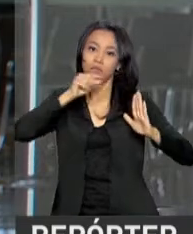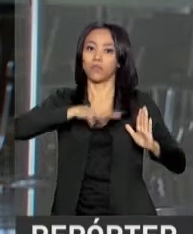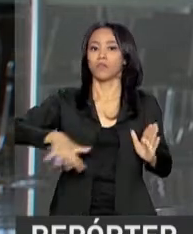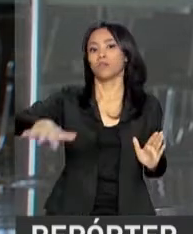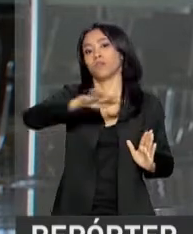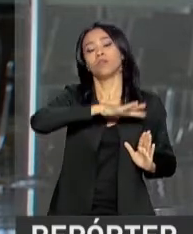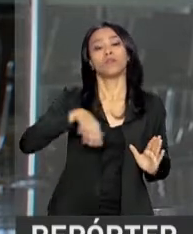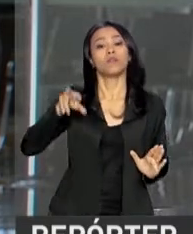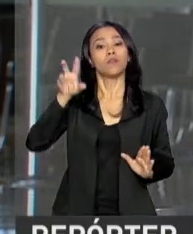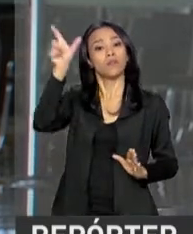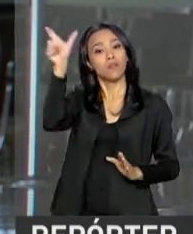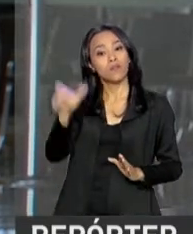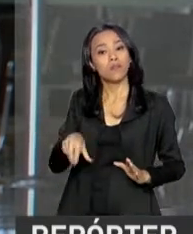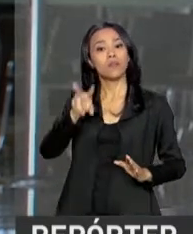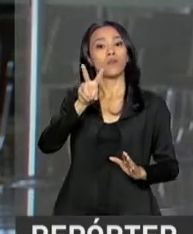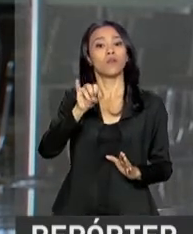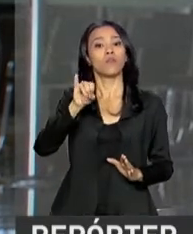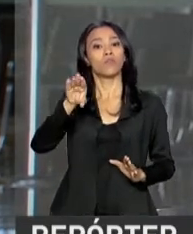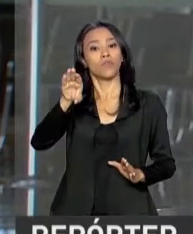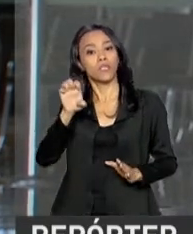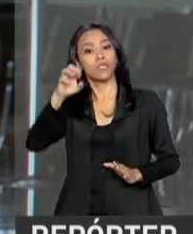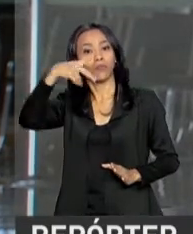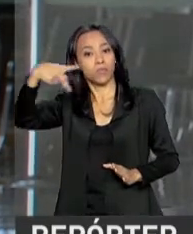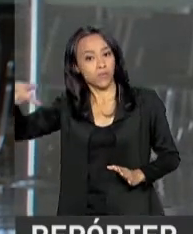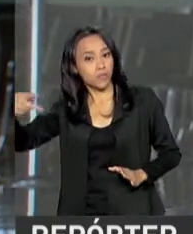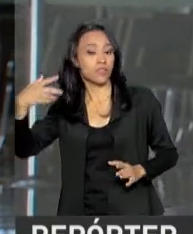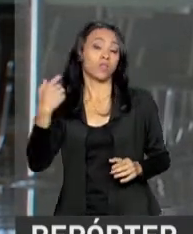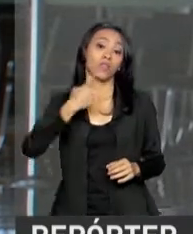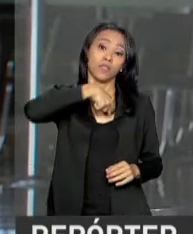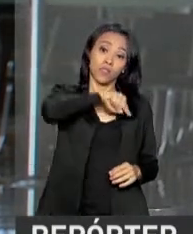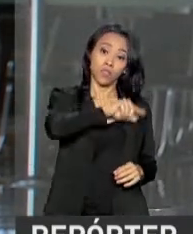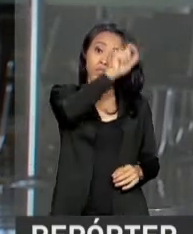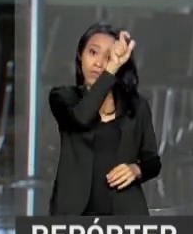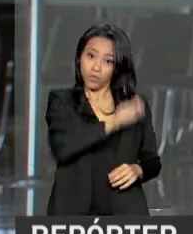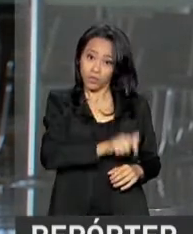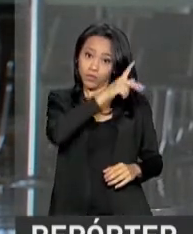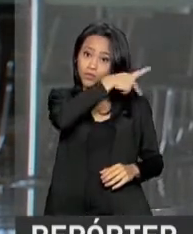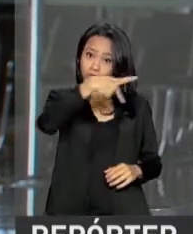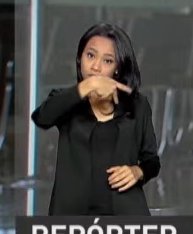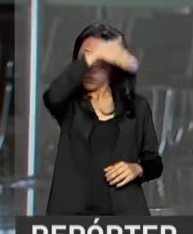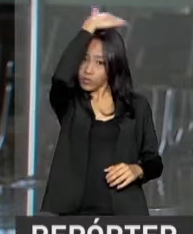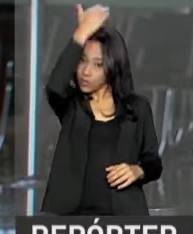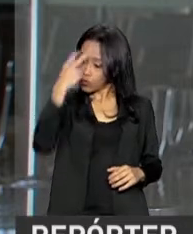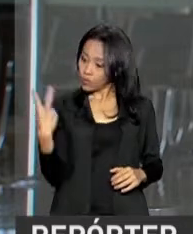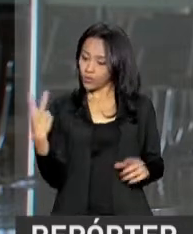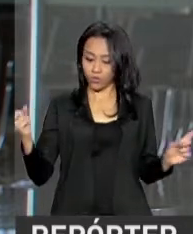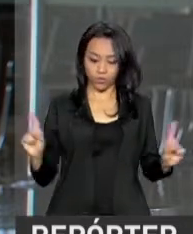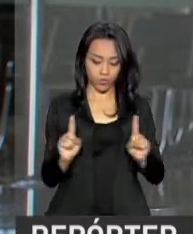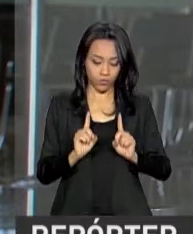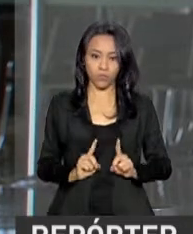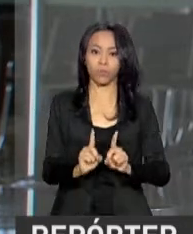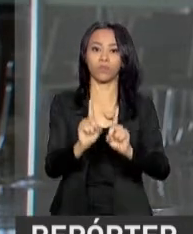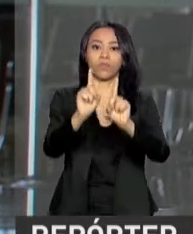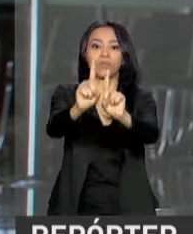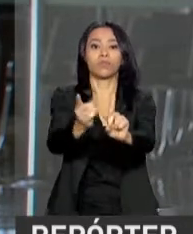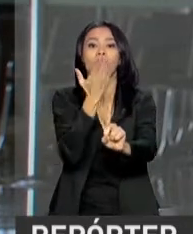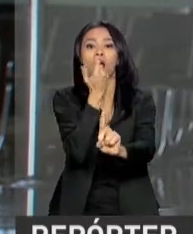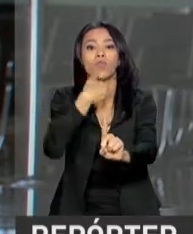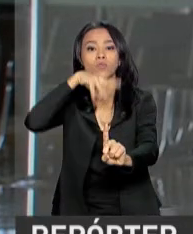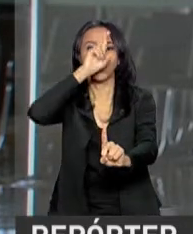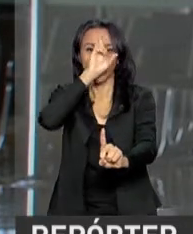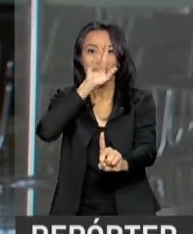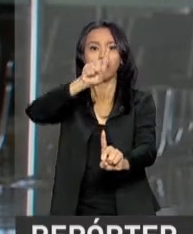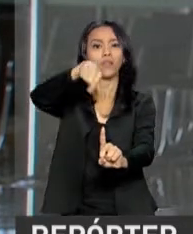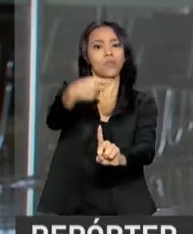o vice-presidente norte-americano e o presidente brasileiro vão seguir para o Palácio do Itamaraty. Lá eles vão almoçar juntos e depois devem fazer